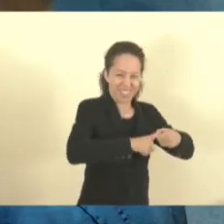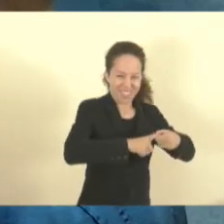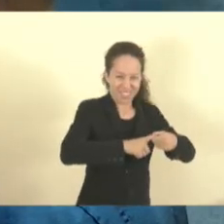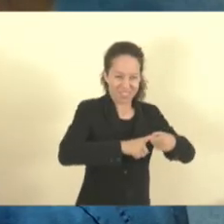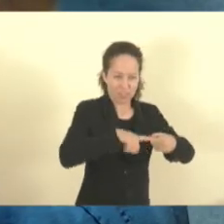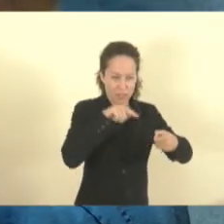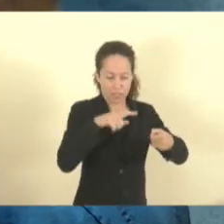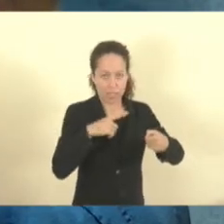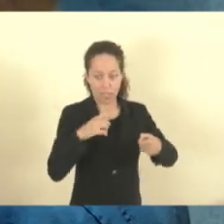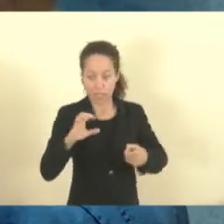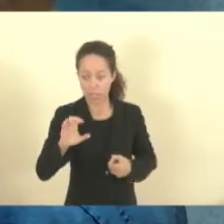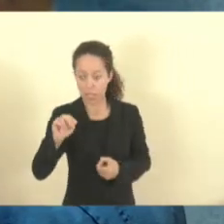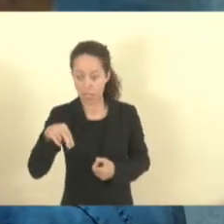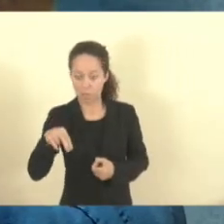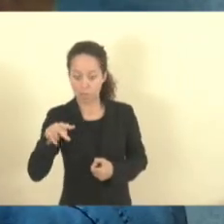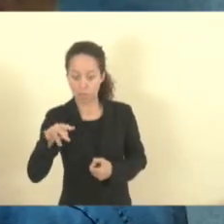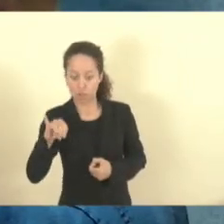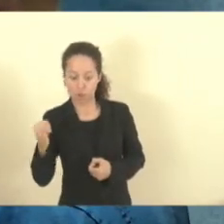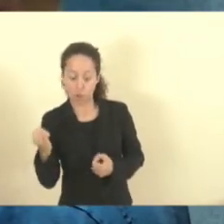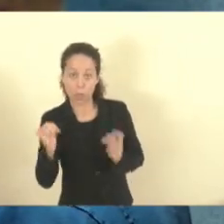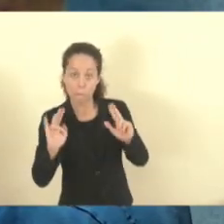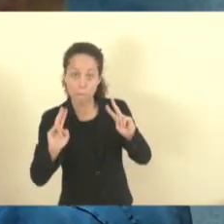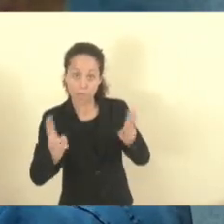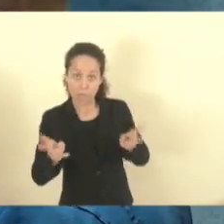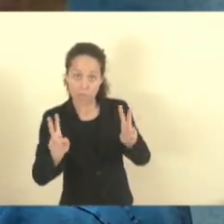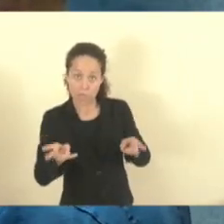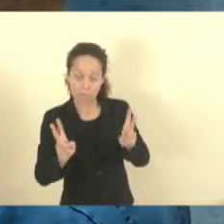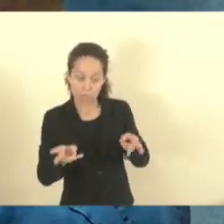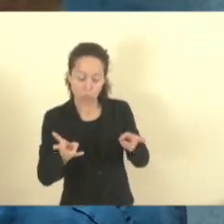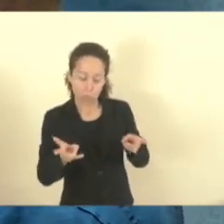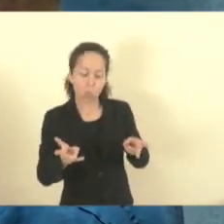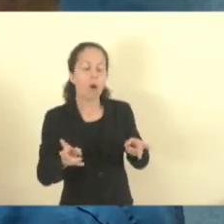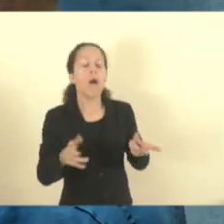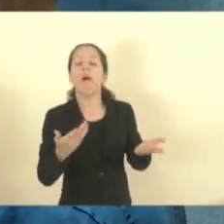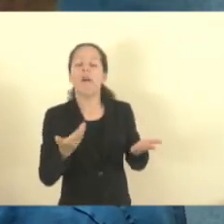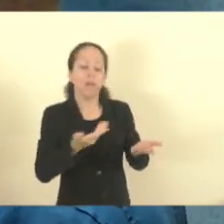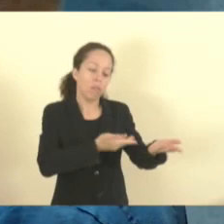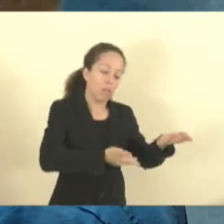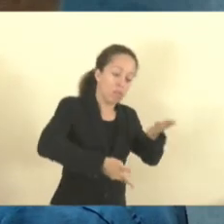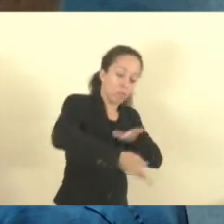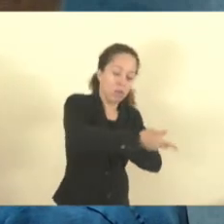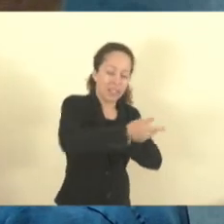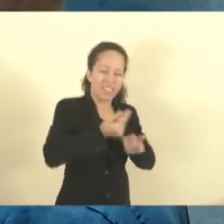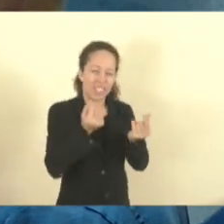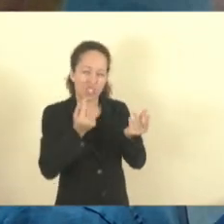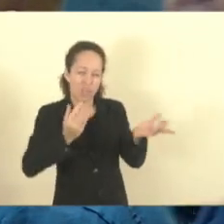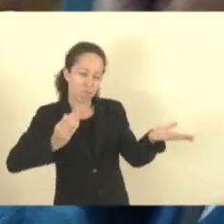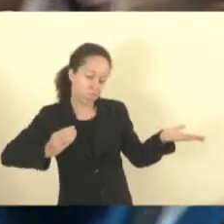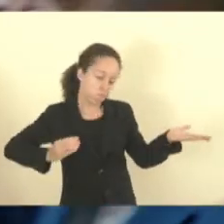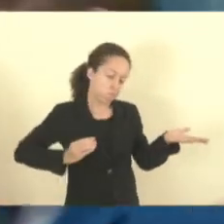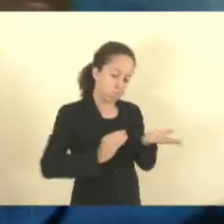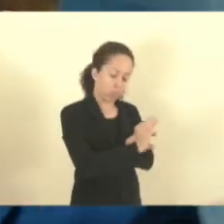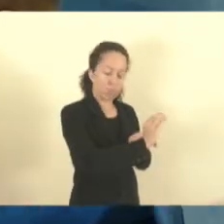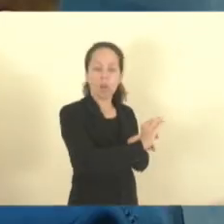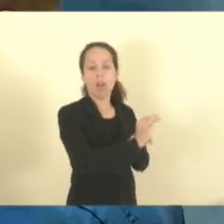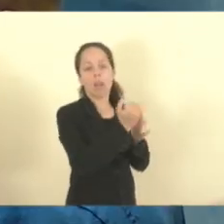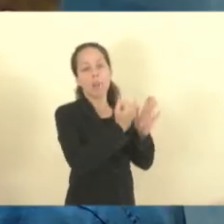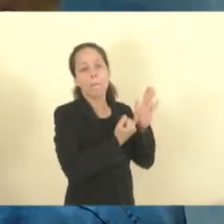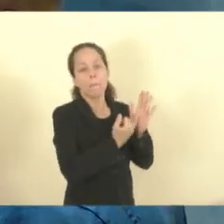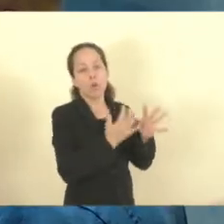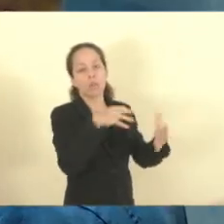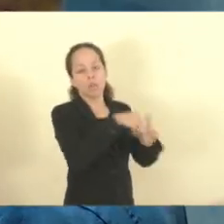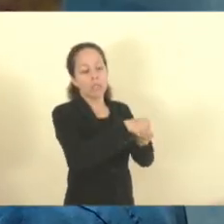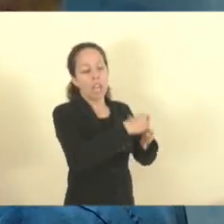não haja transferência para um terceiro, para que a gente retire, nesse caso, a incidência do ICMS. Portanto, senhor